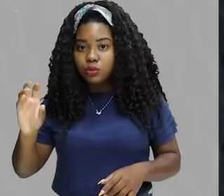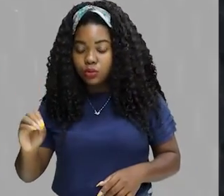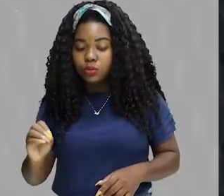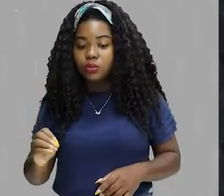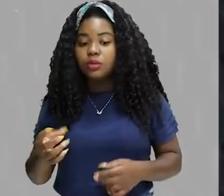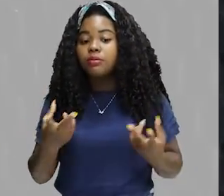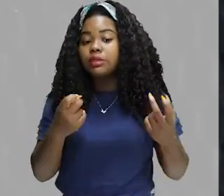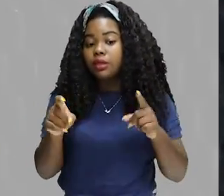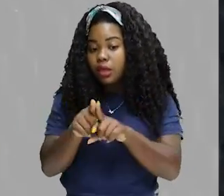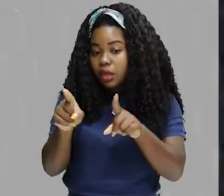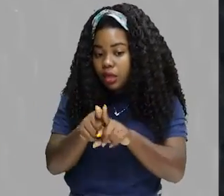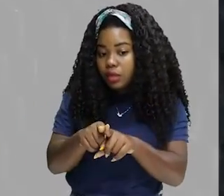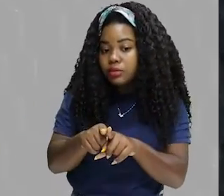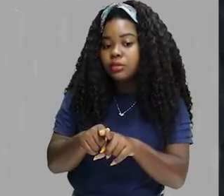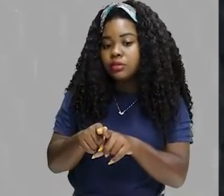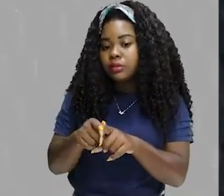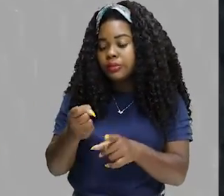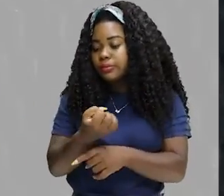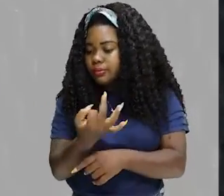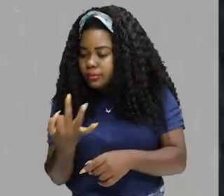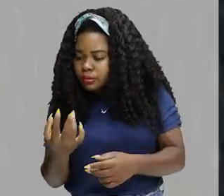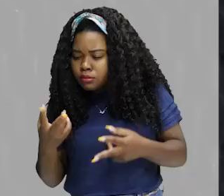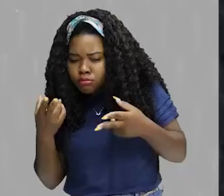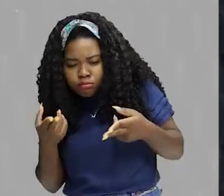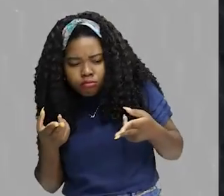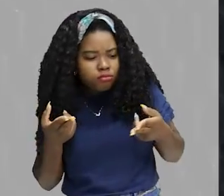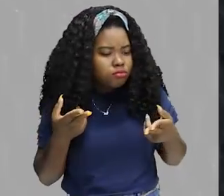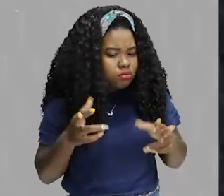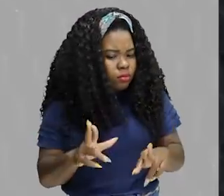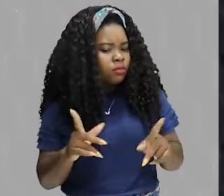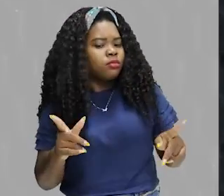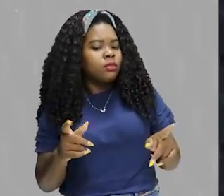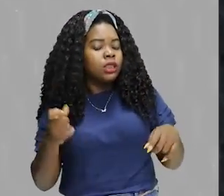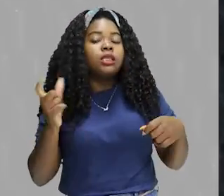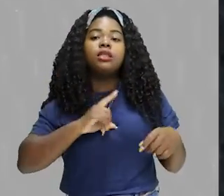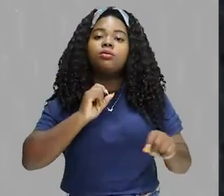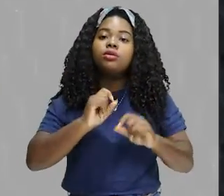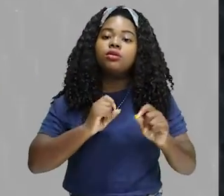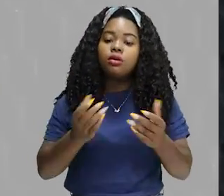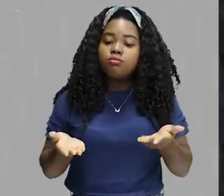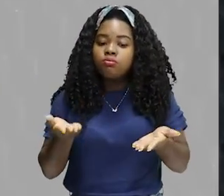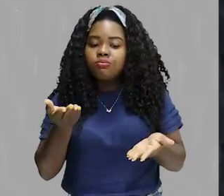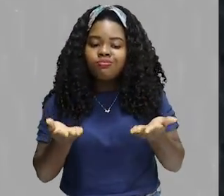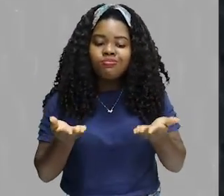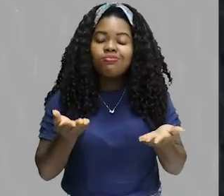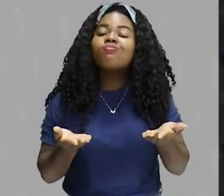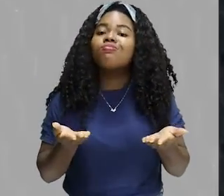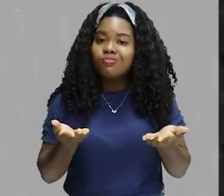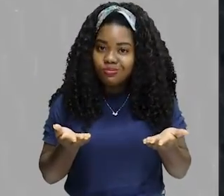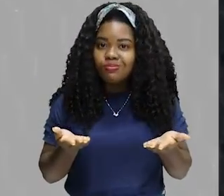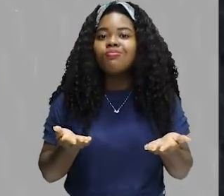observo que essas quantidades não estão iguais, devemos executar o balanceamento